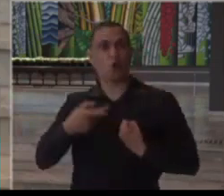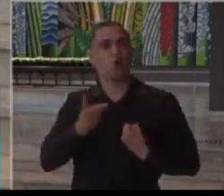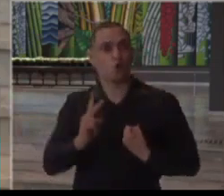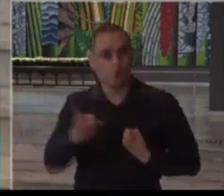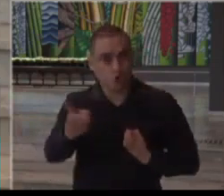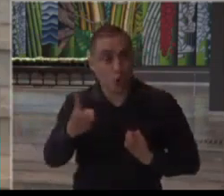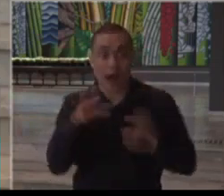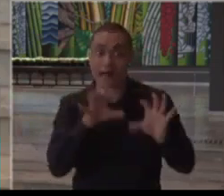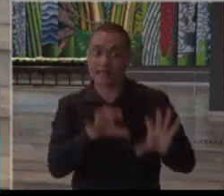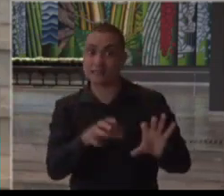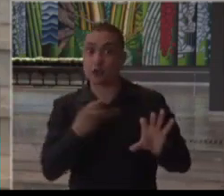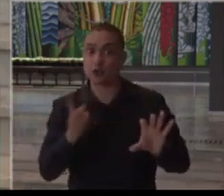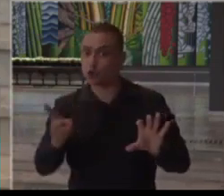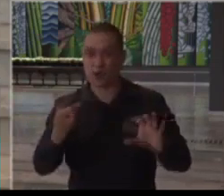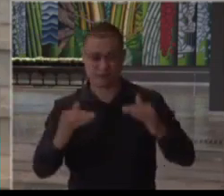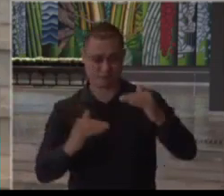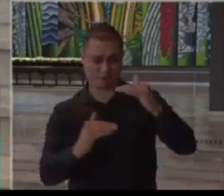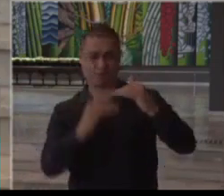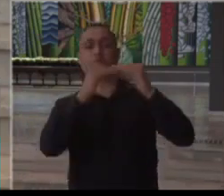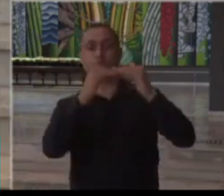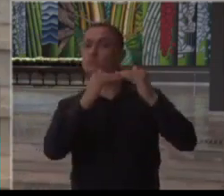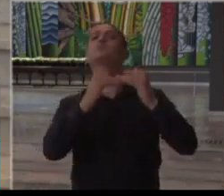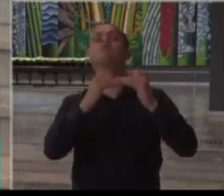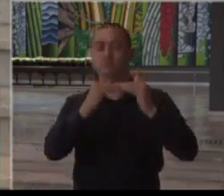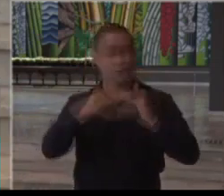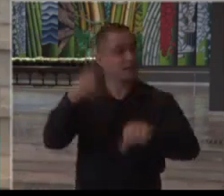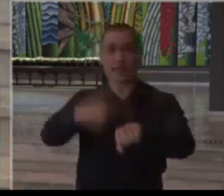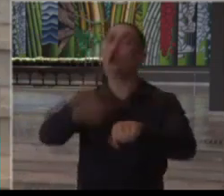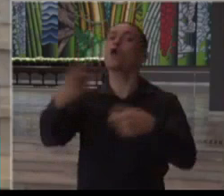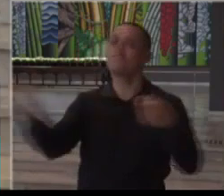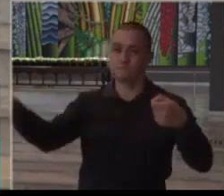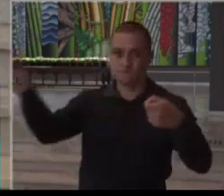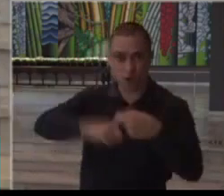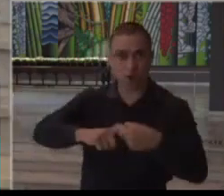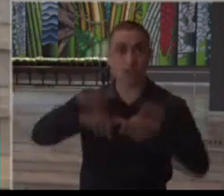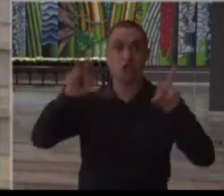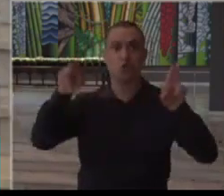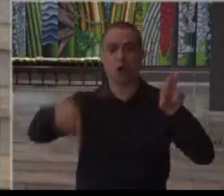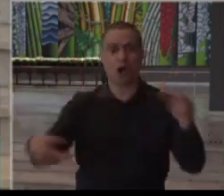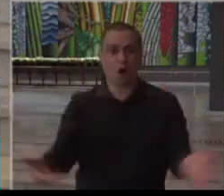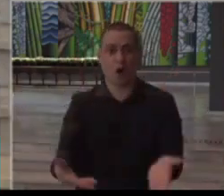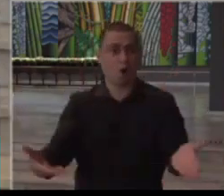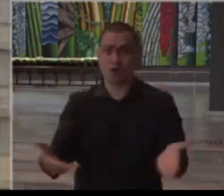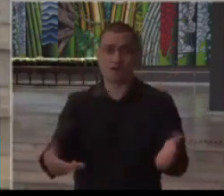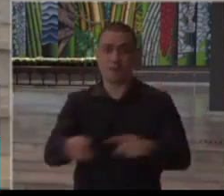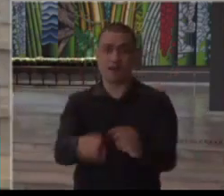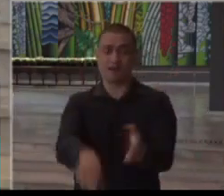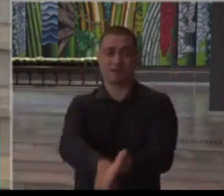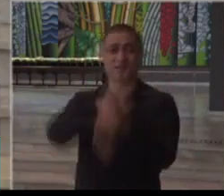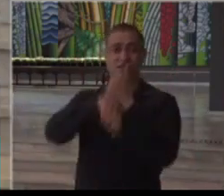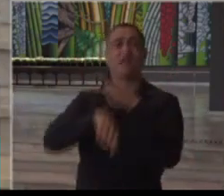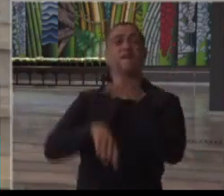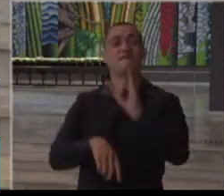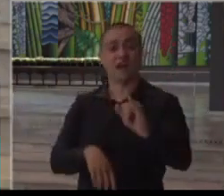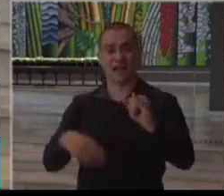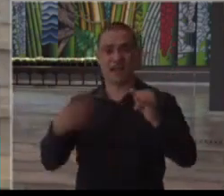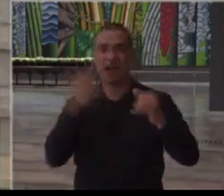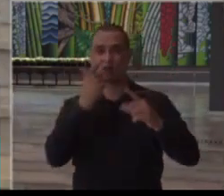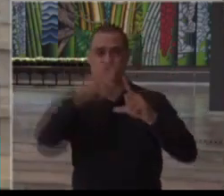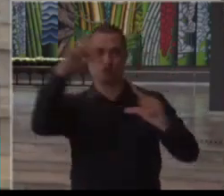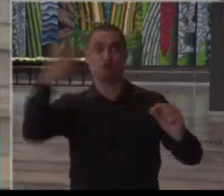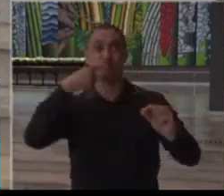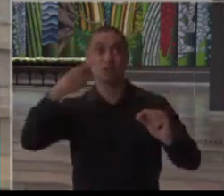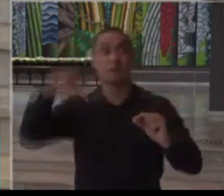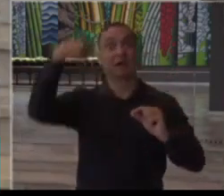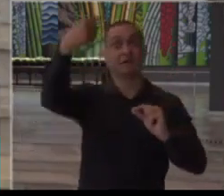números continuarem assim, assim que bater o limite, nós voltaremos como fizemos nessa semana e anteciparemos a